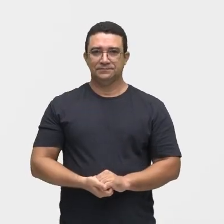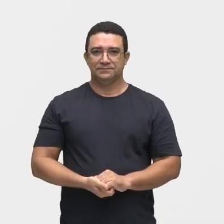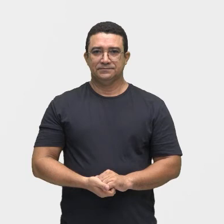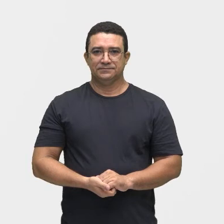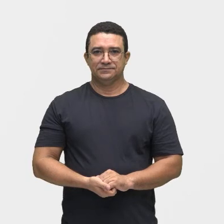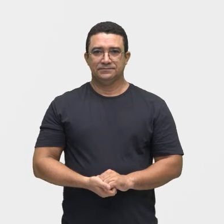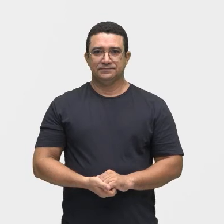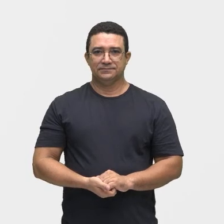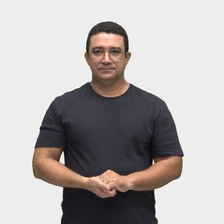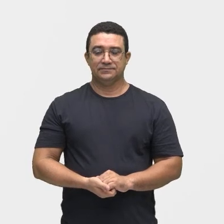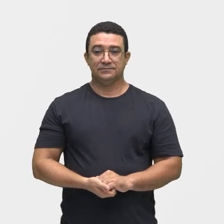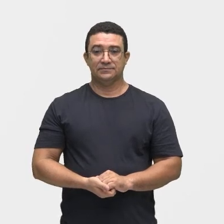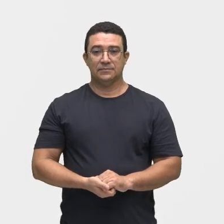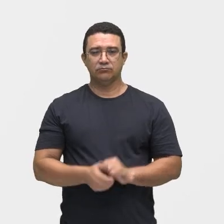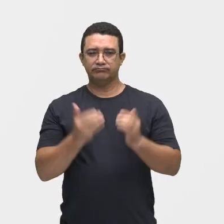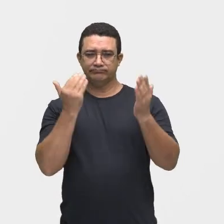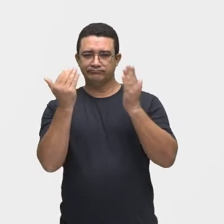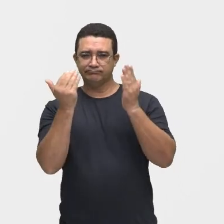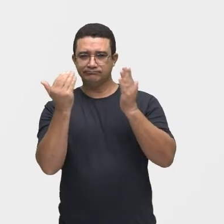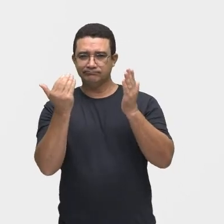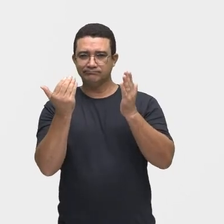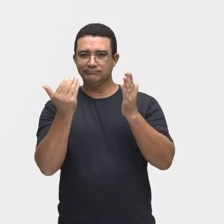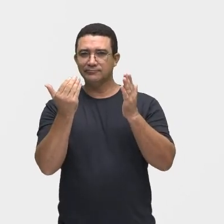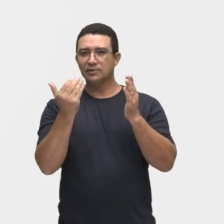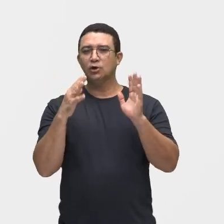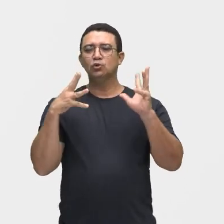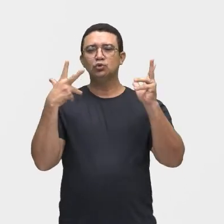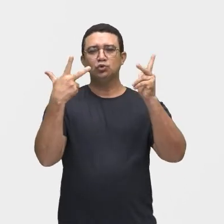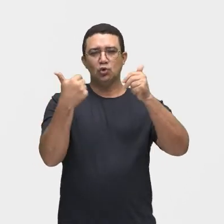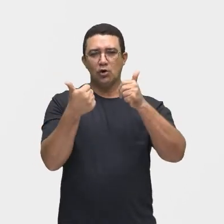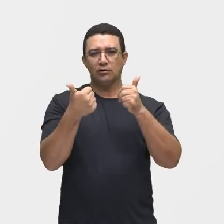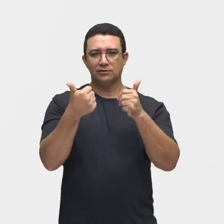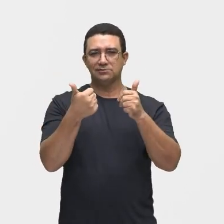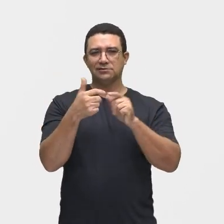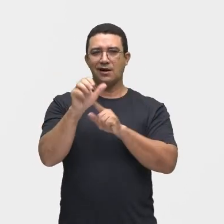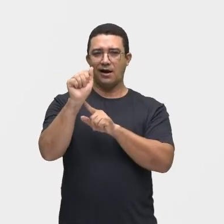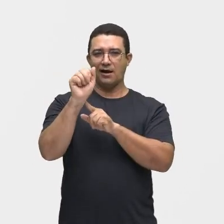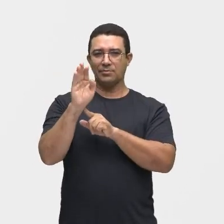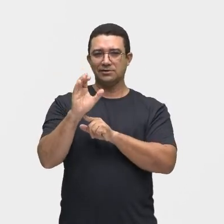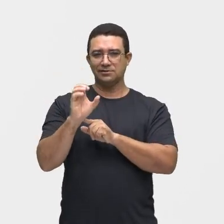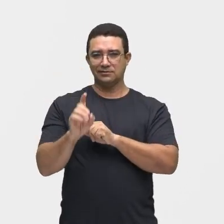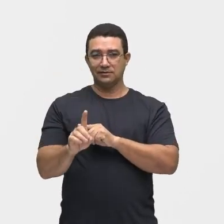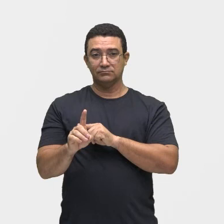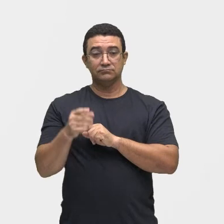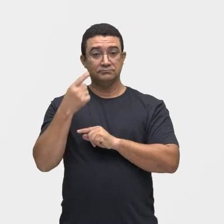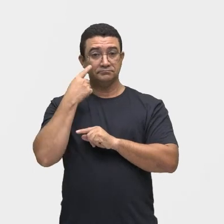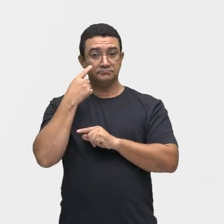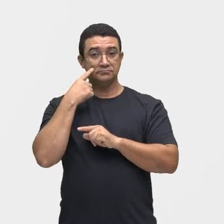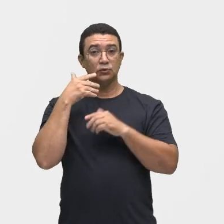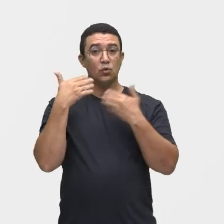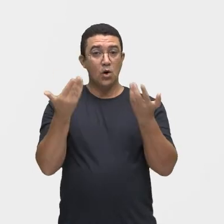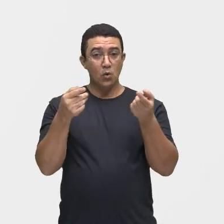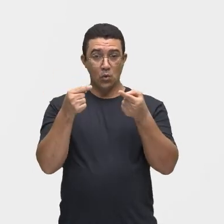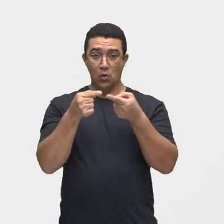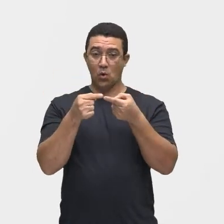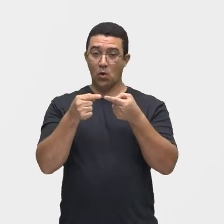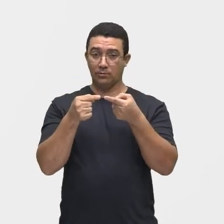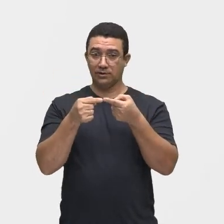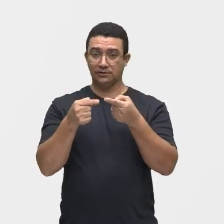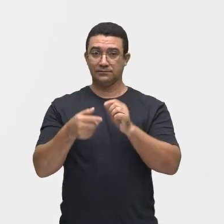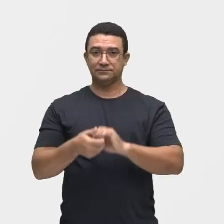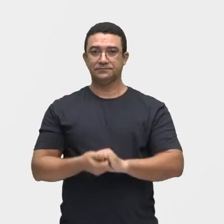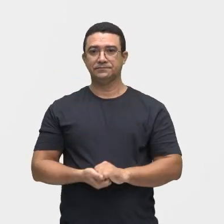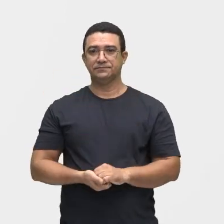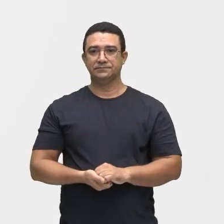aqui verificar todas as questões. Vamos aqui direto para o gabarito. Eu vou explicar aqui